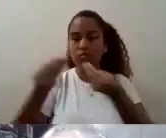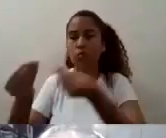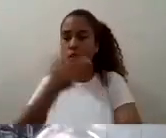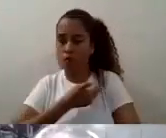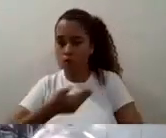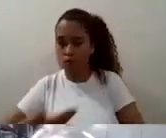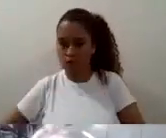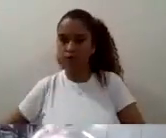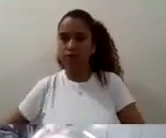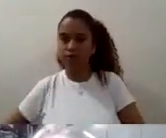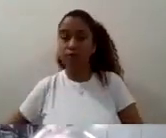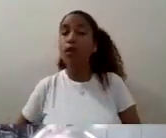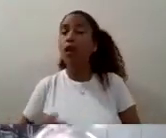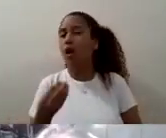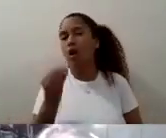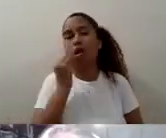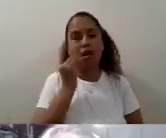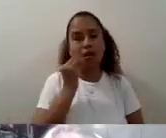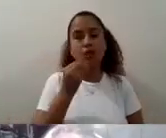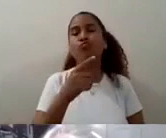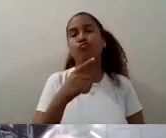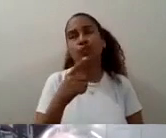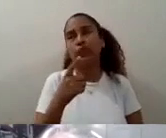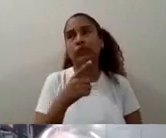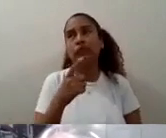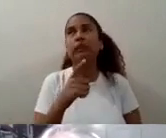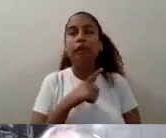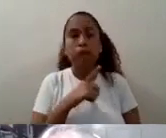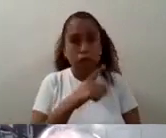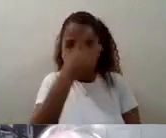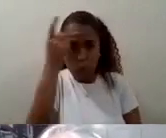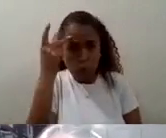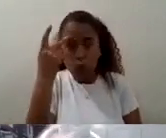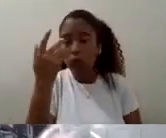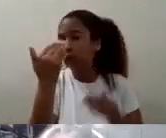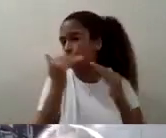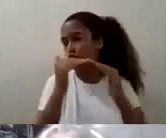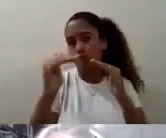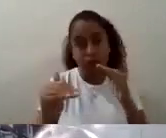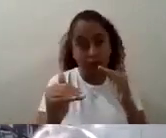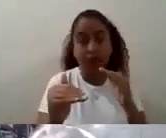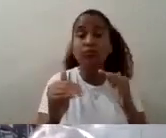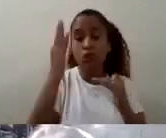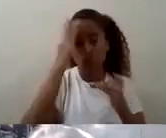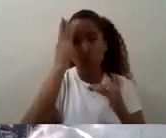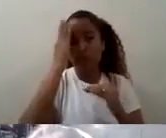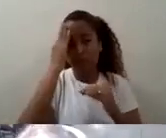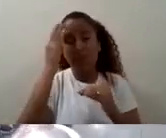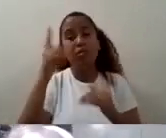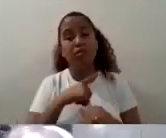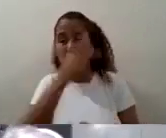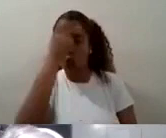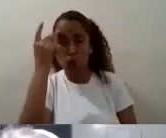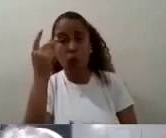ação sem conflitos, porque também nas nossas comunidades existem pessoas que são a favor do armamento, então